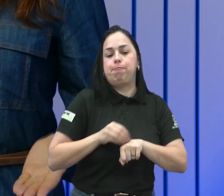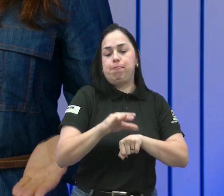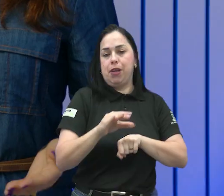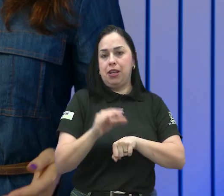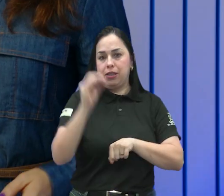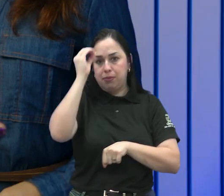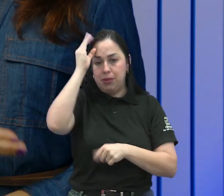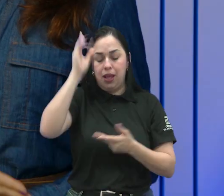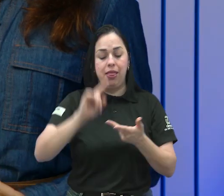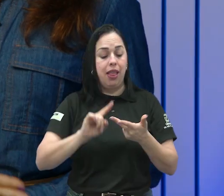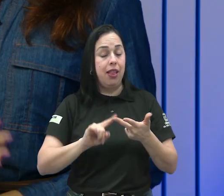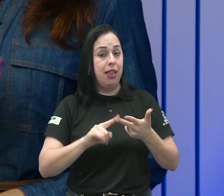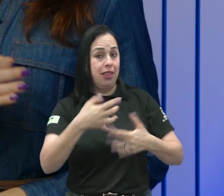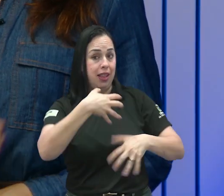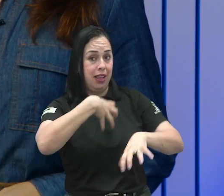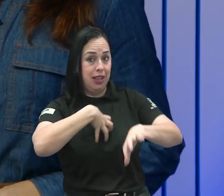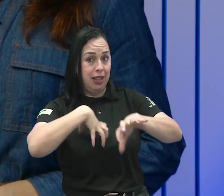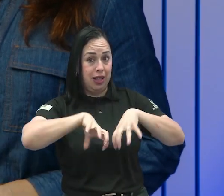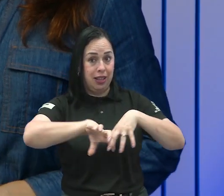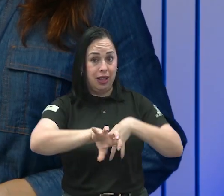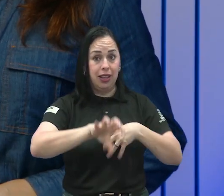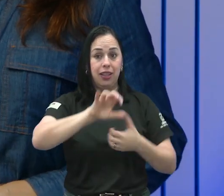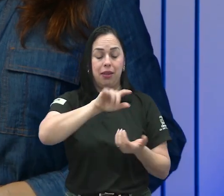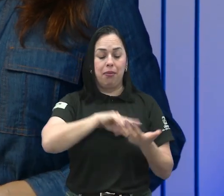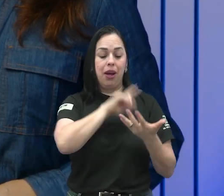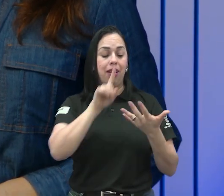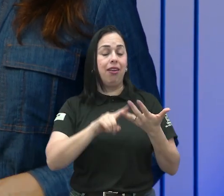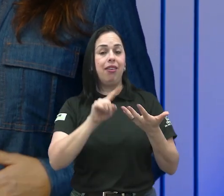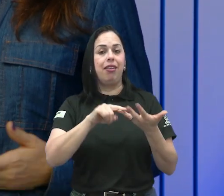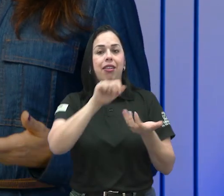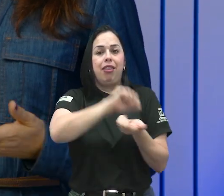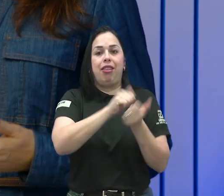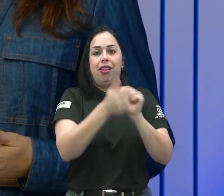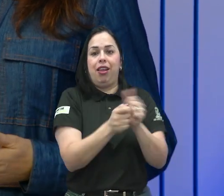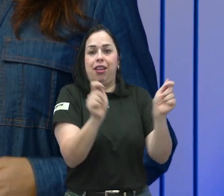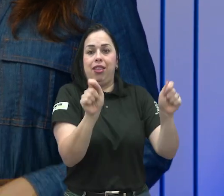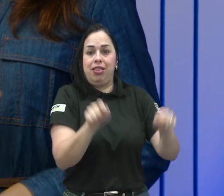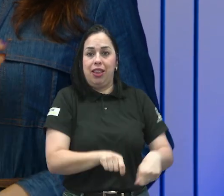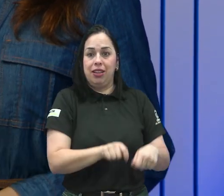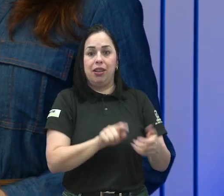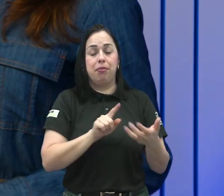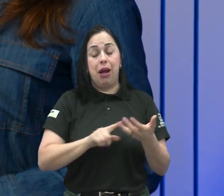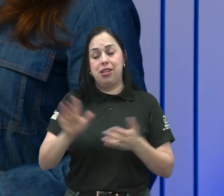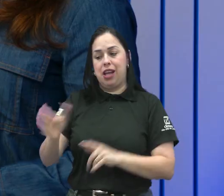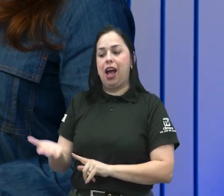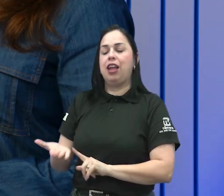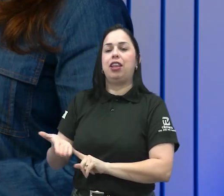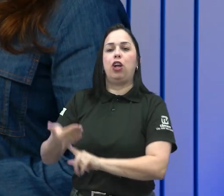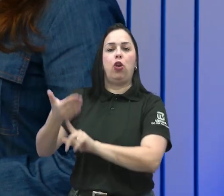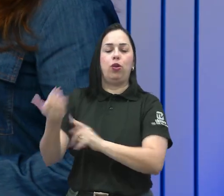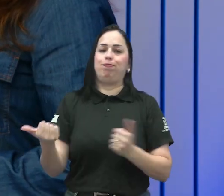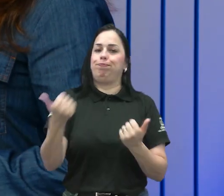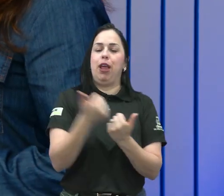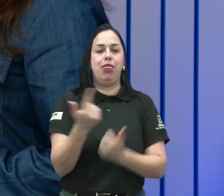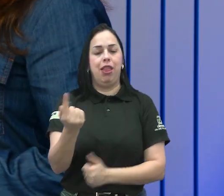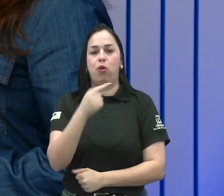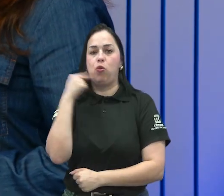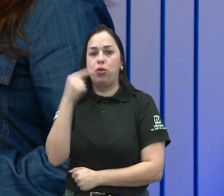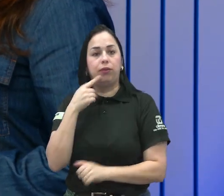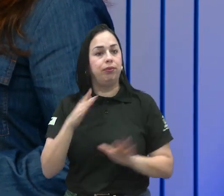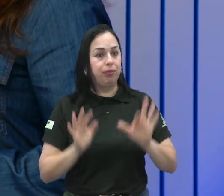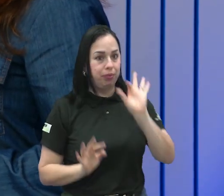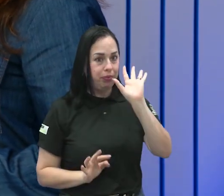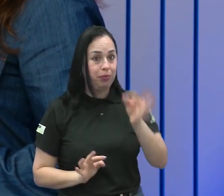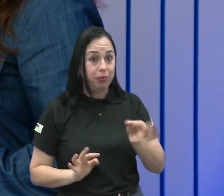conhecimento. Envolve empatia e capacidade de adaptação, dimensões humanas que a tecnologia não substitui, né, Paulo? Com